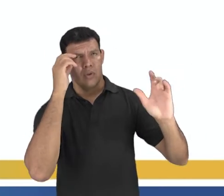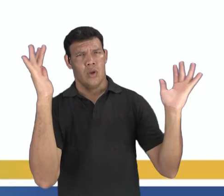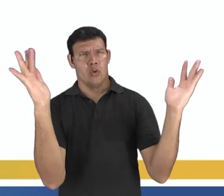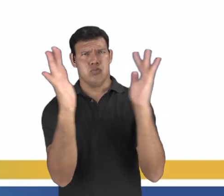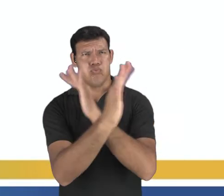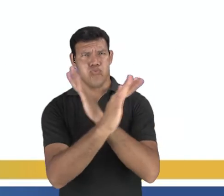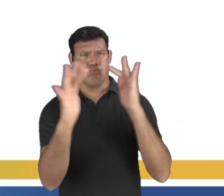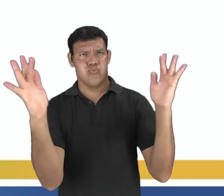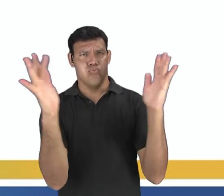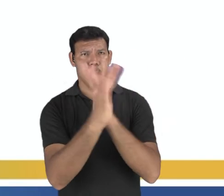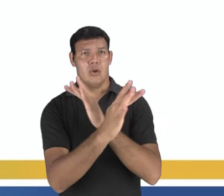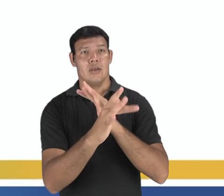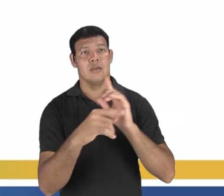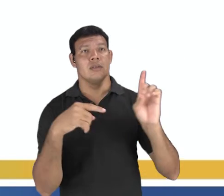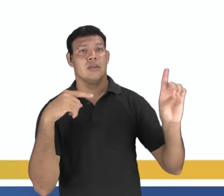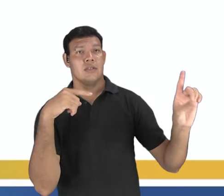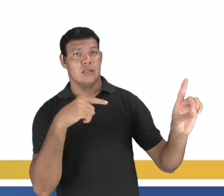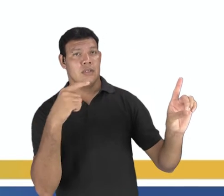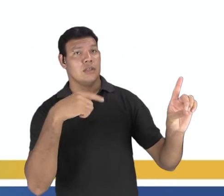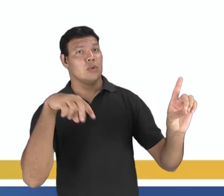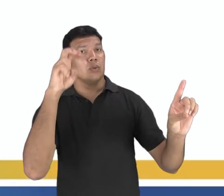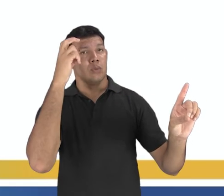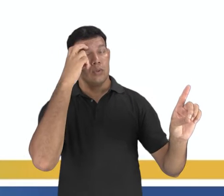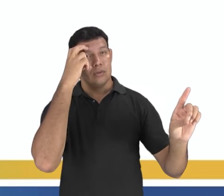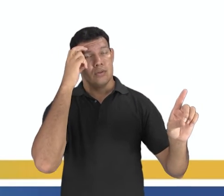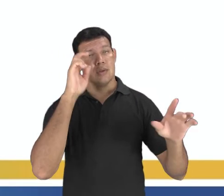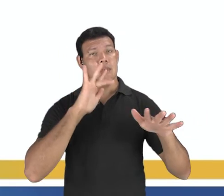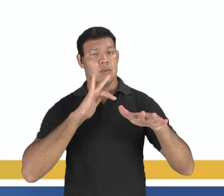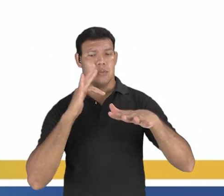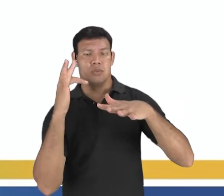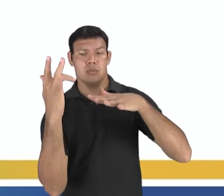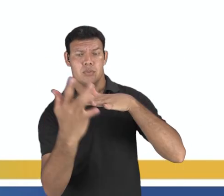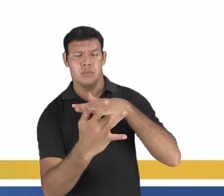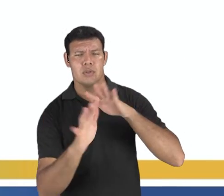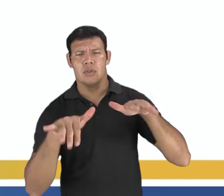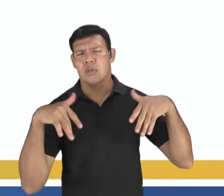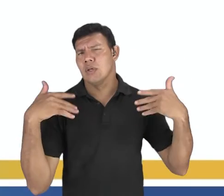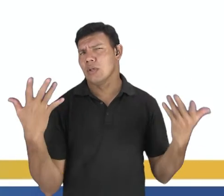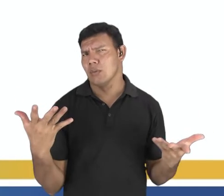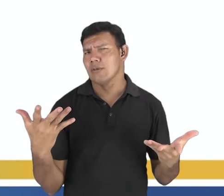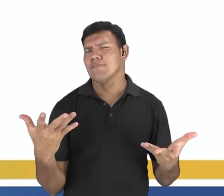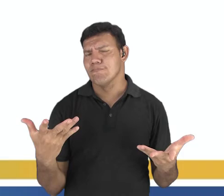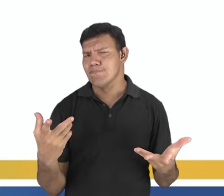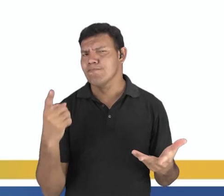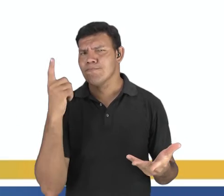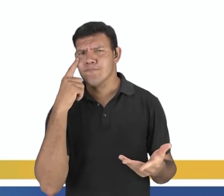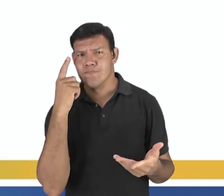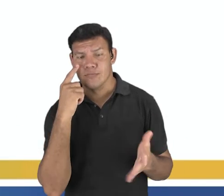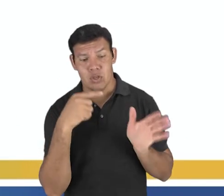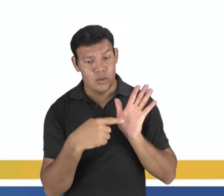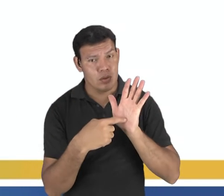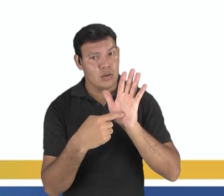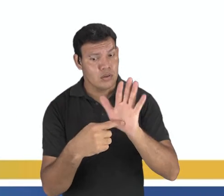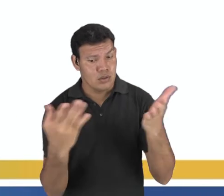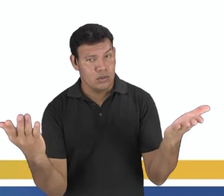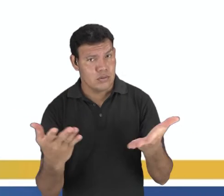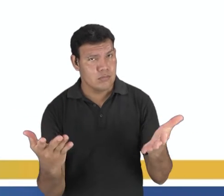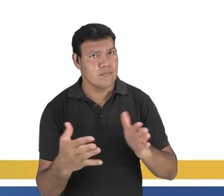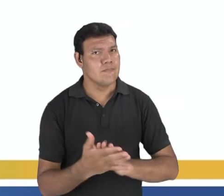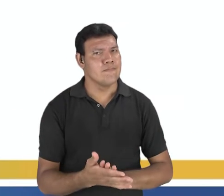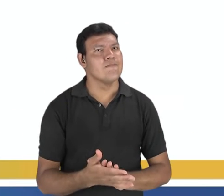cultura midiática. Você prestou bastante atenção e, em acordo com as considerações por mim apresentadas,